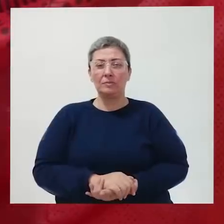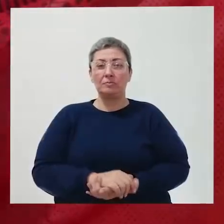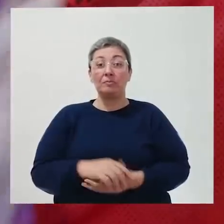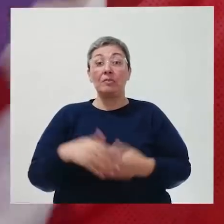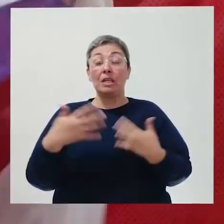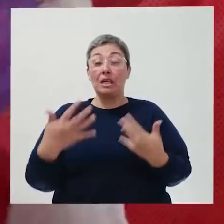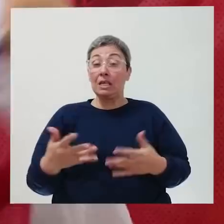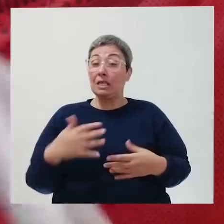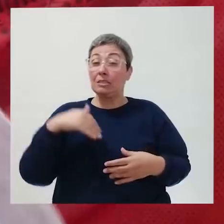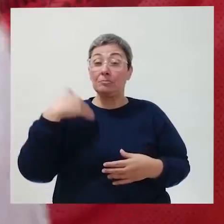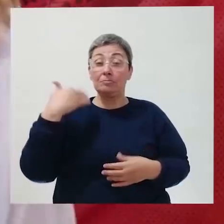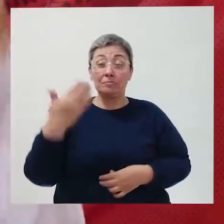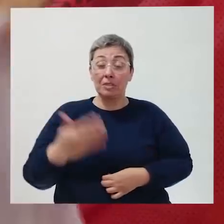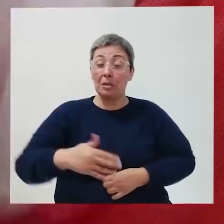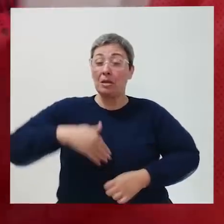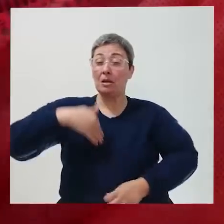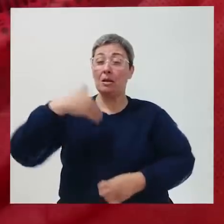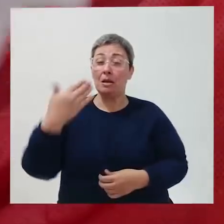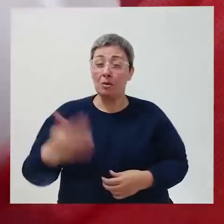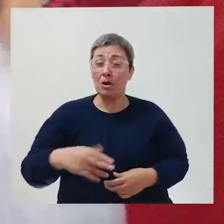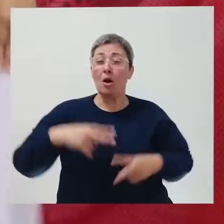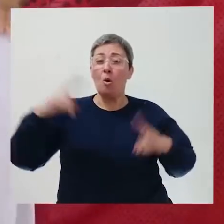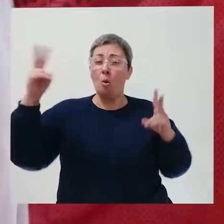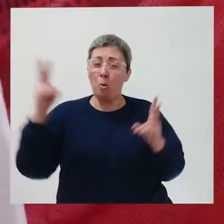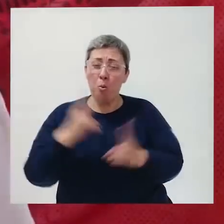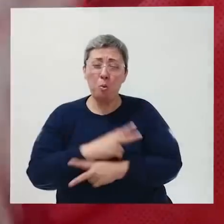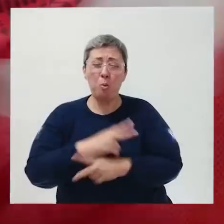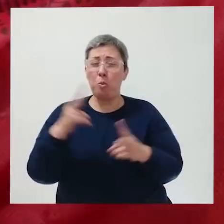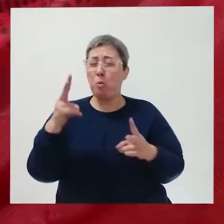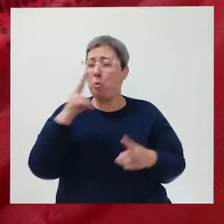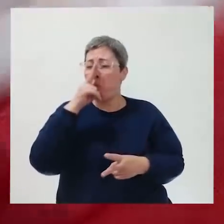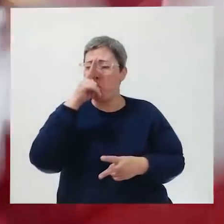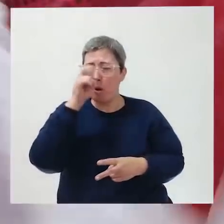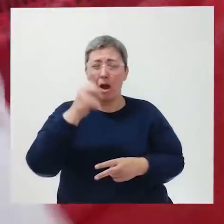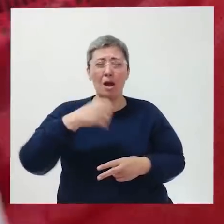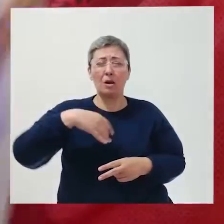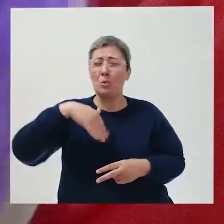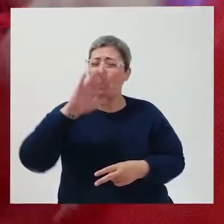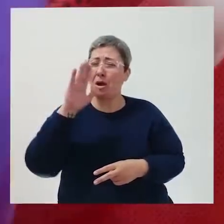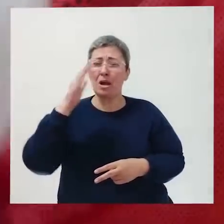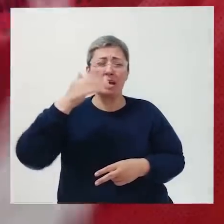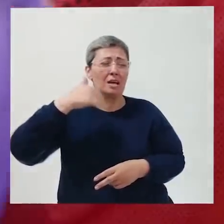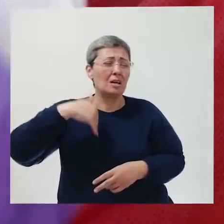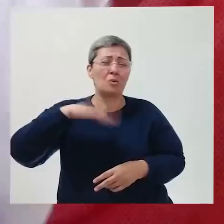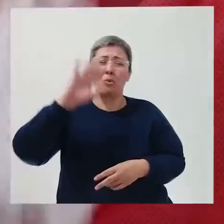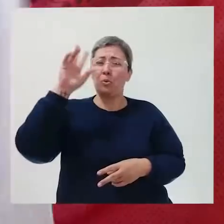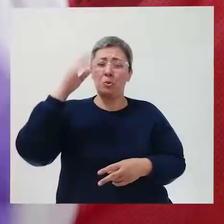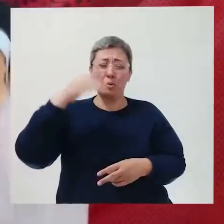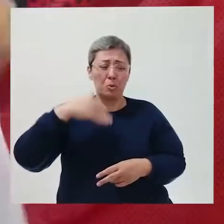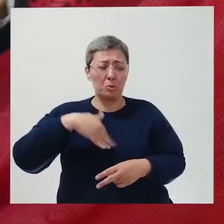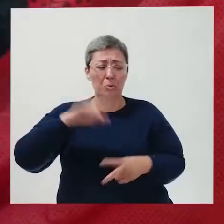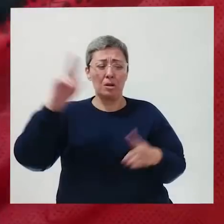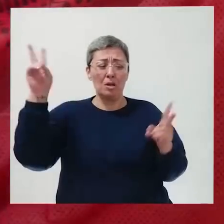E cada vez ele soprava mais forte e mais forte.